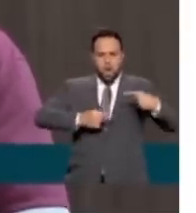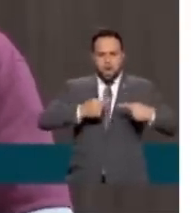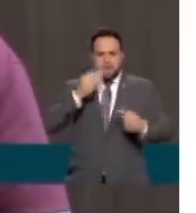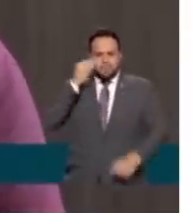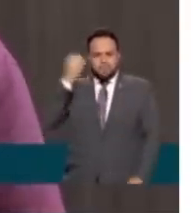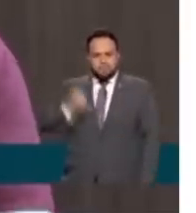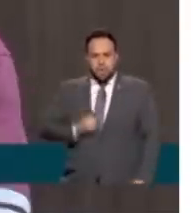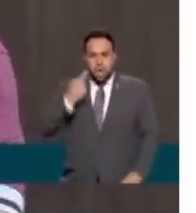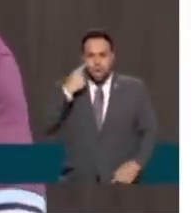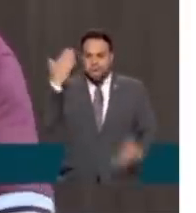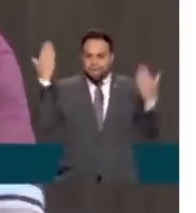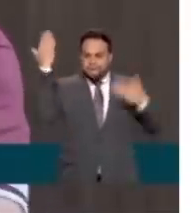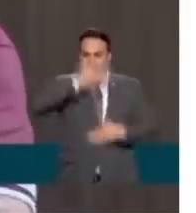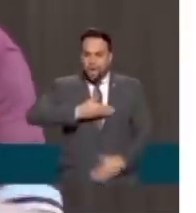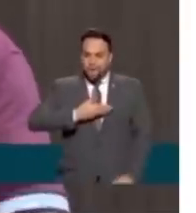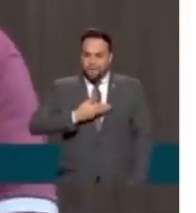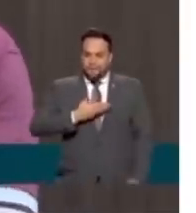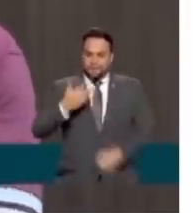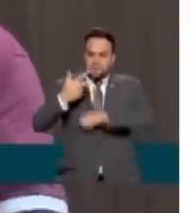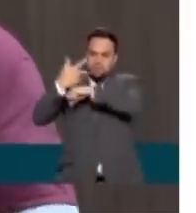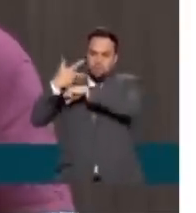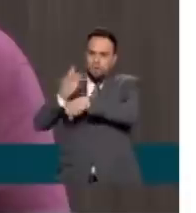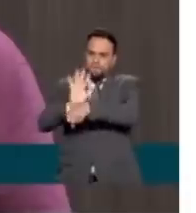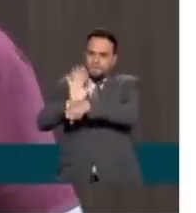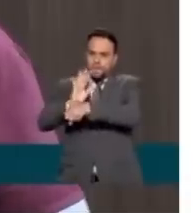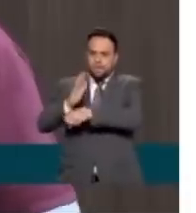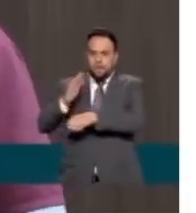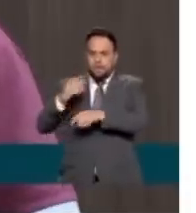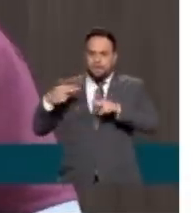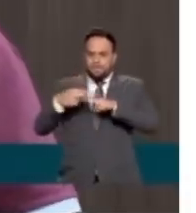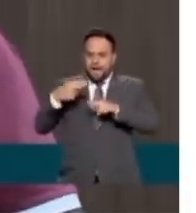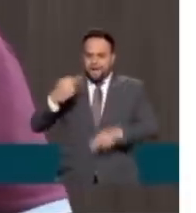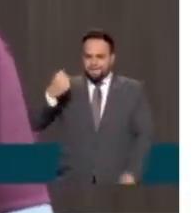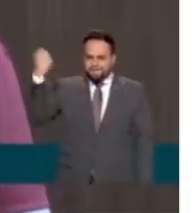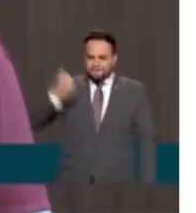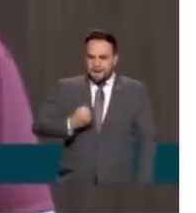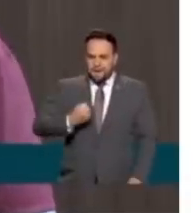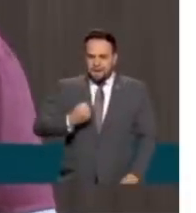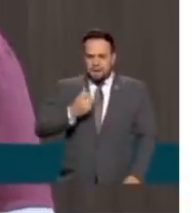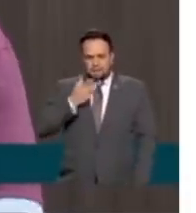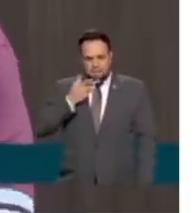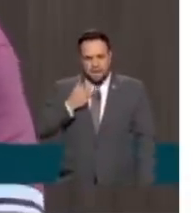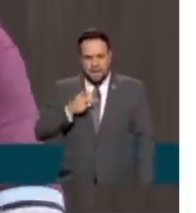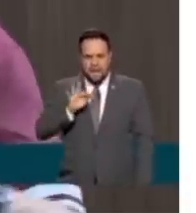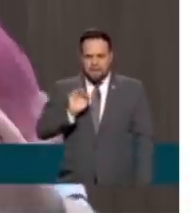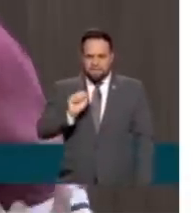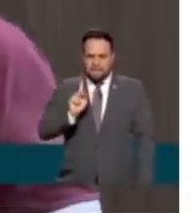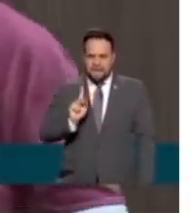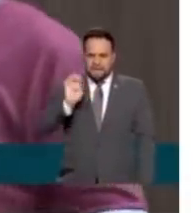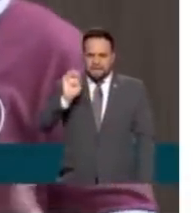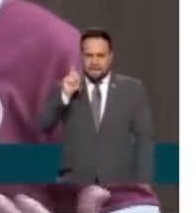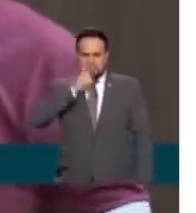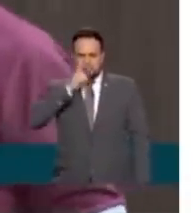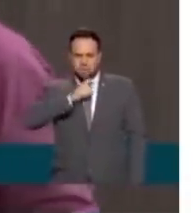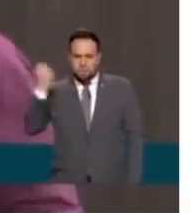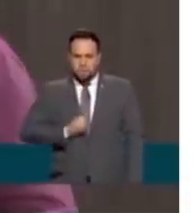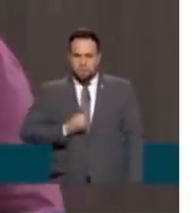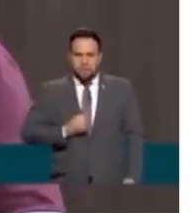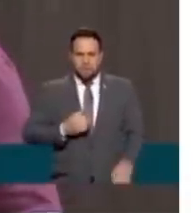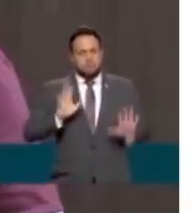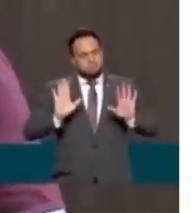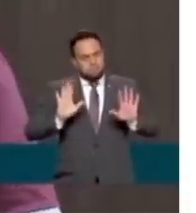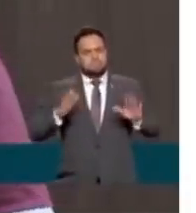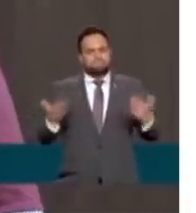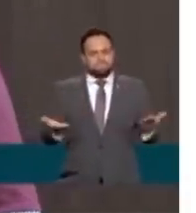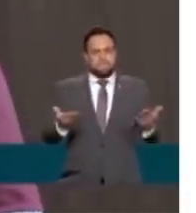imagens mostram o juiz de fora, a faca entrando e tem um brilho dela, inclusive, quando sai. Falar que isso aí é uma faca fake, inclusive eu não entendo, apenas ser formado em educação física, esqueci